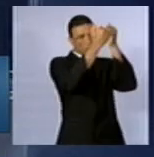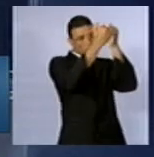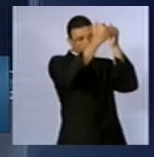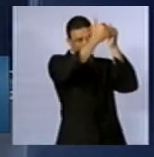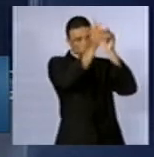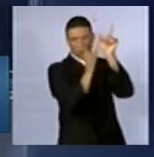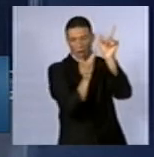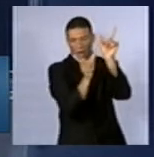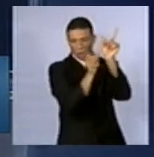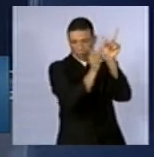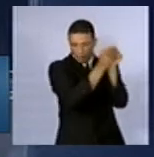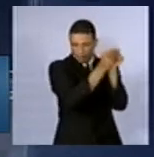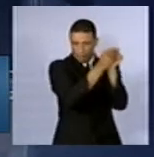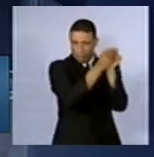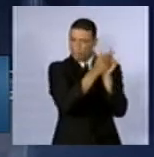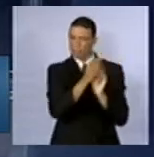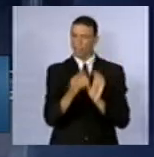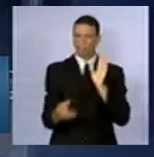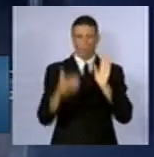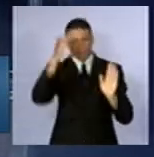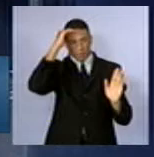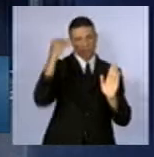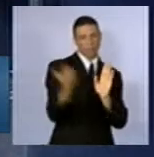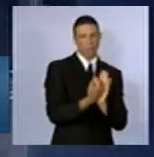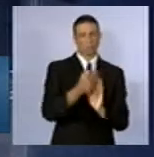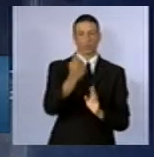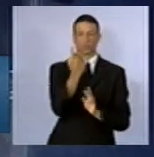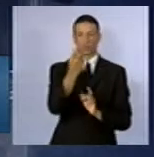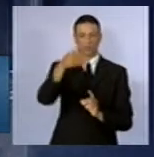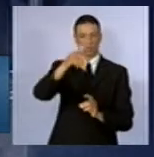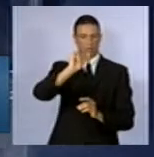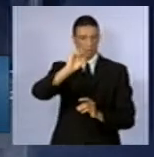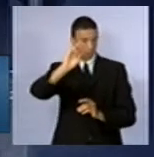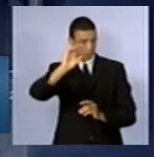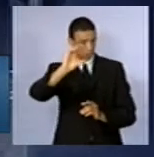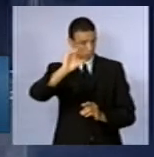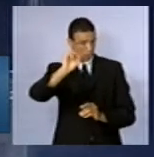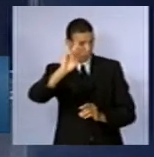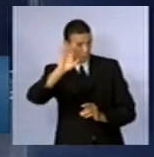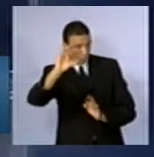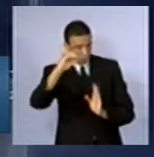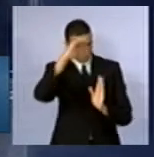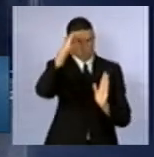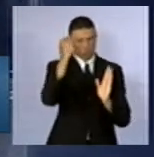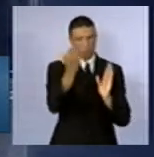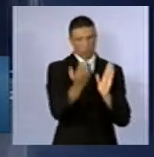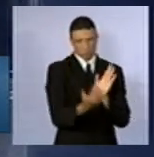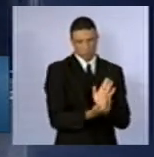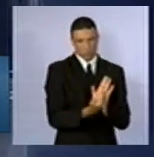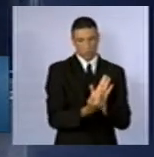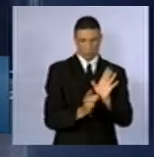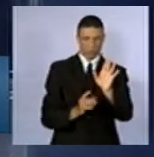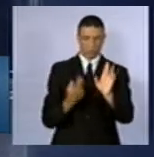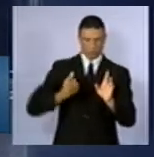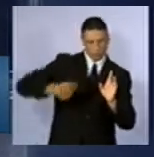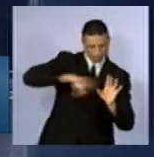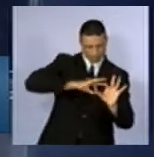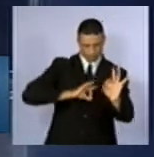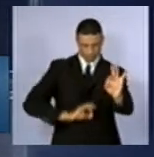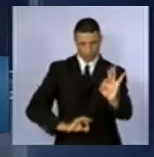gente cumprisse com o valor de um microtesla no limite da faixa a gente teria que